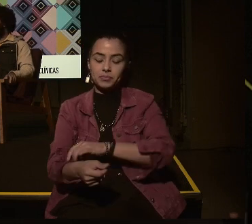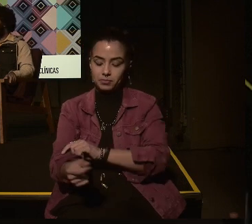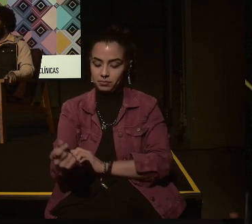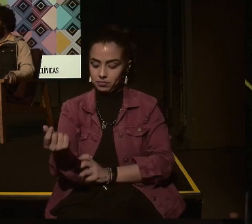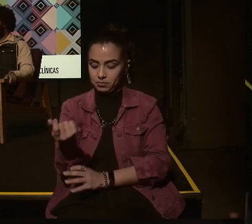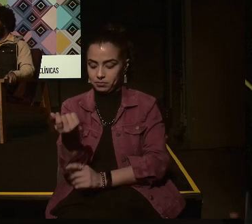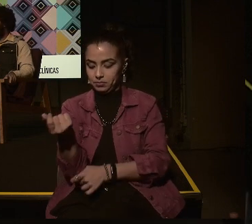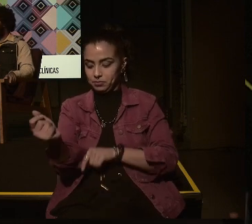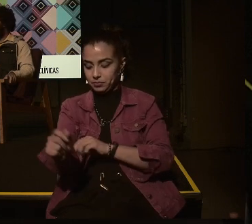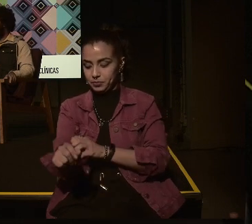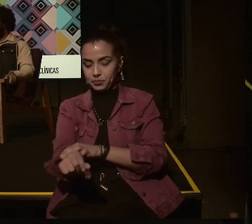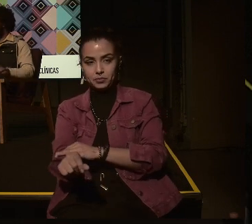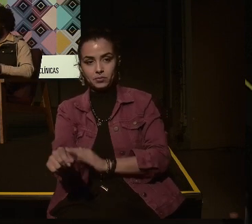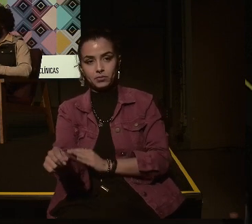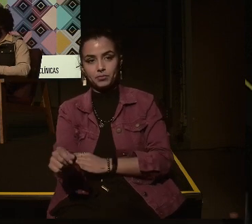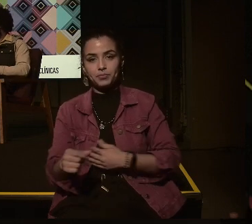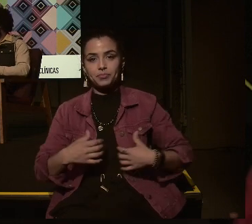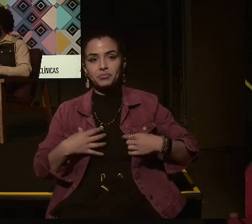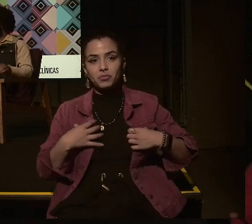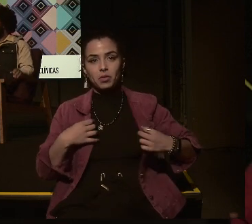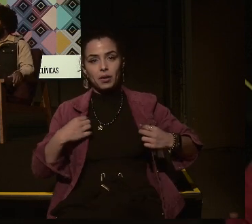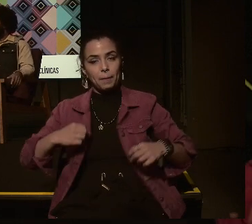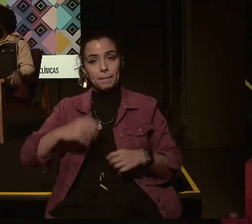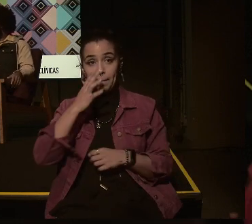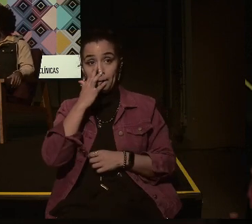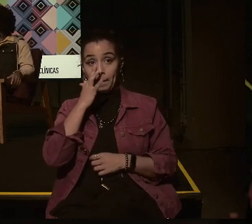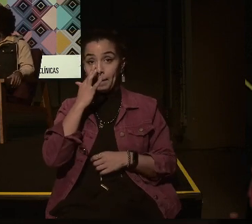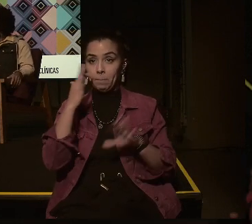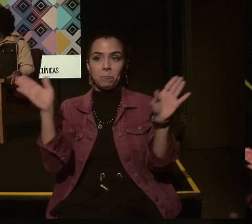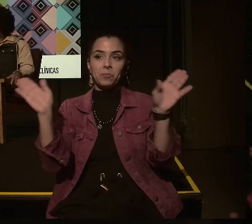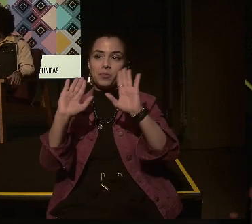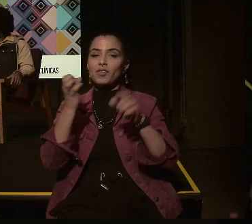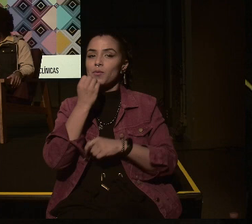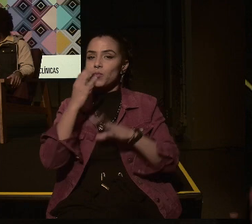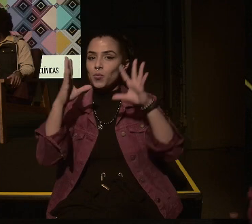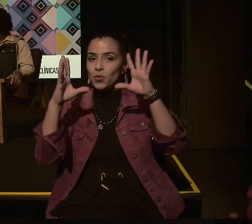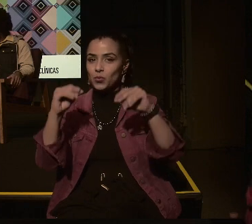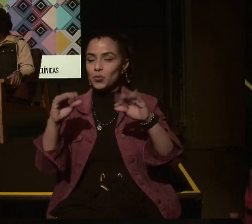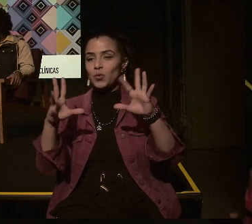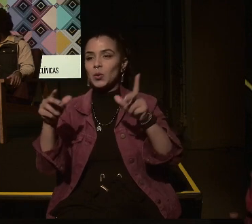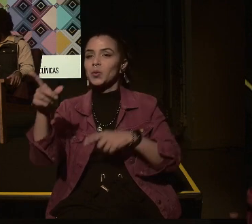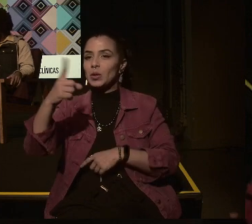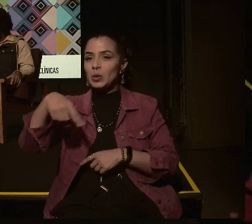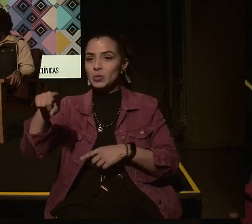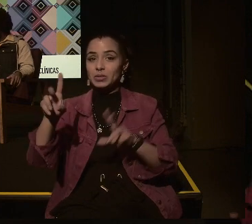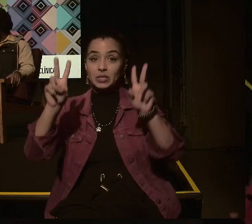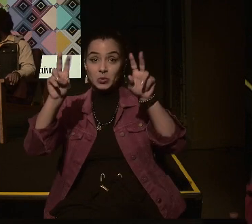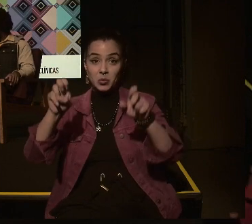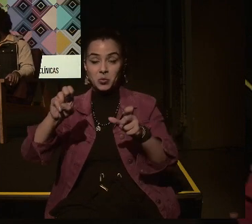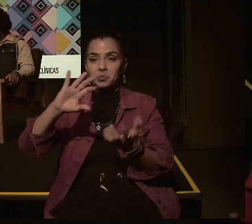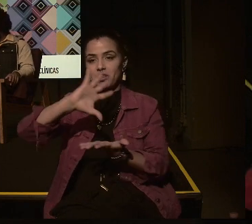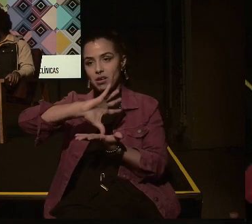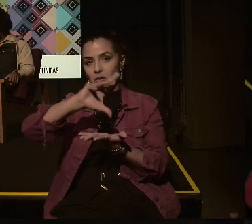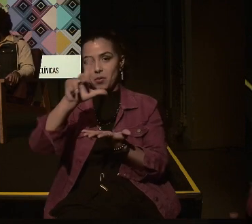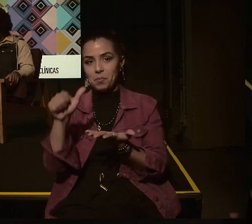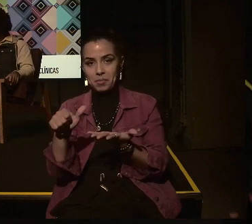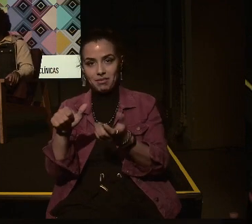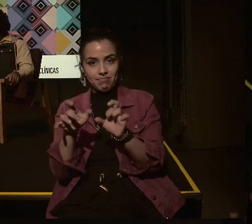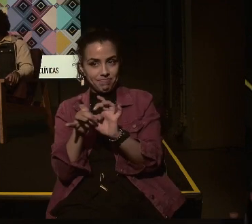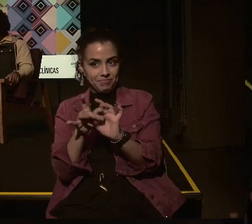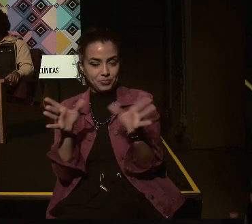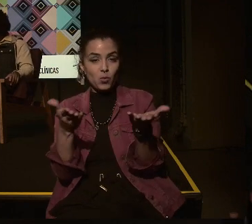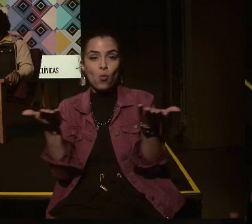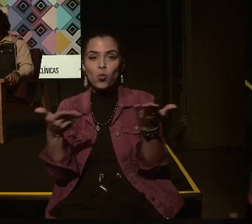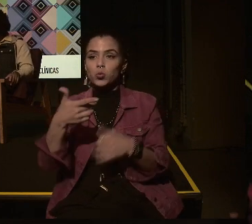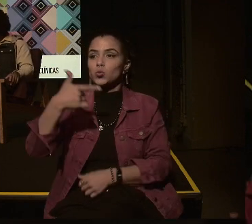Sejam todos bem-vindos na nossa formação aberta de aquilombamento nas margens. Hoje temos aqui nosso